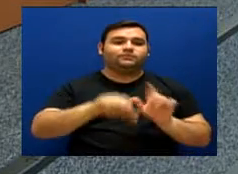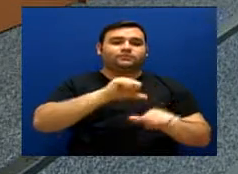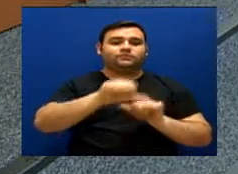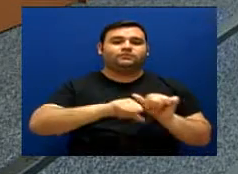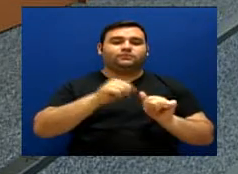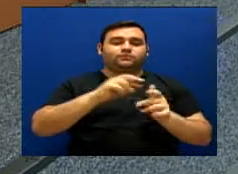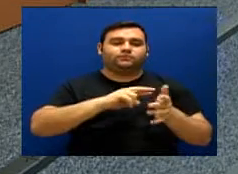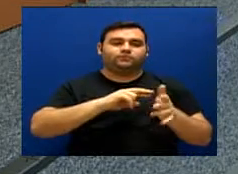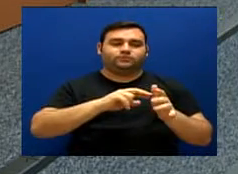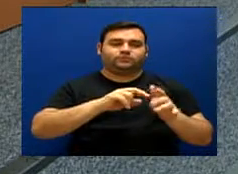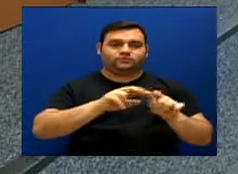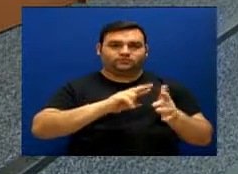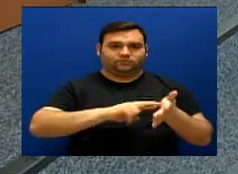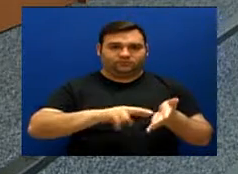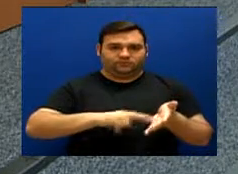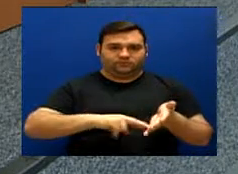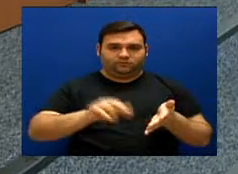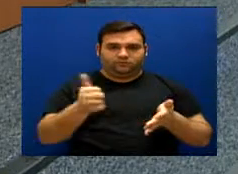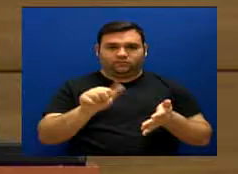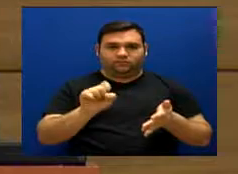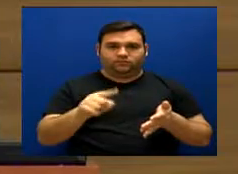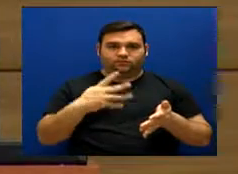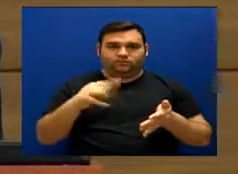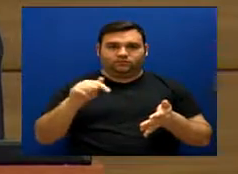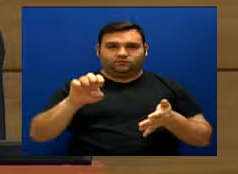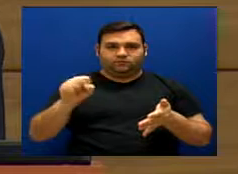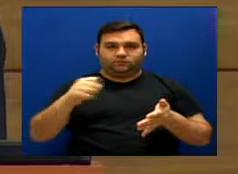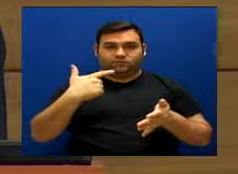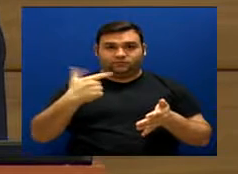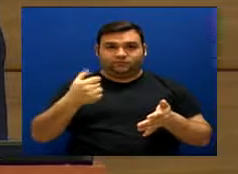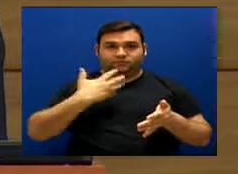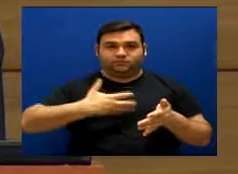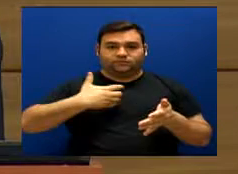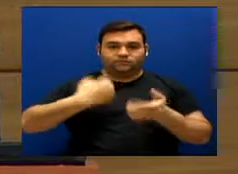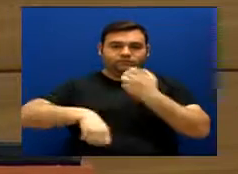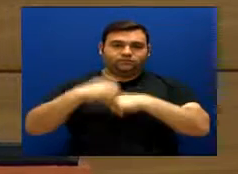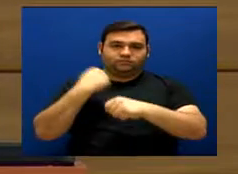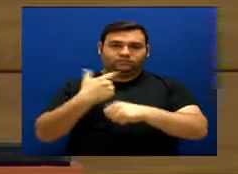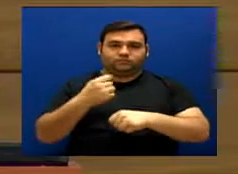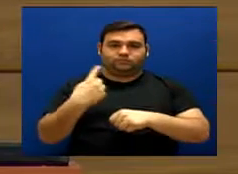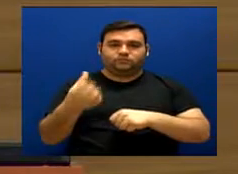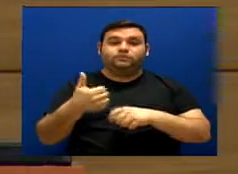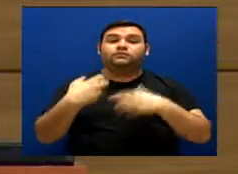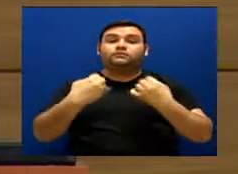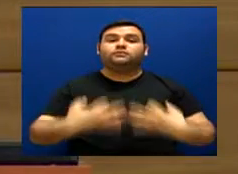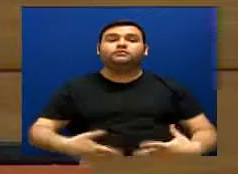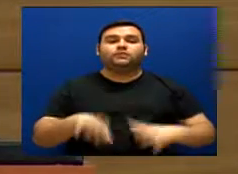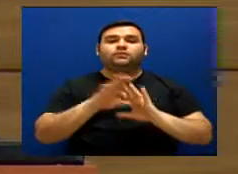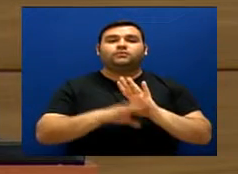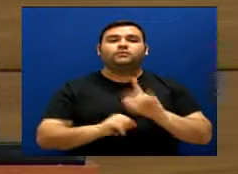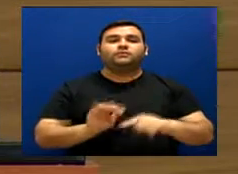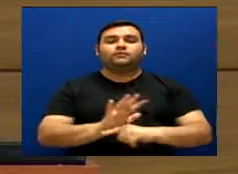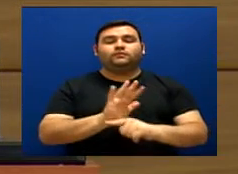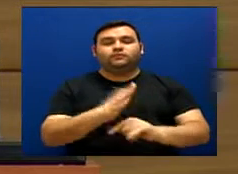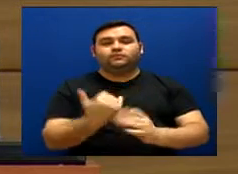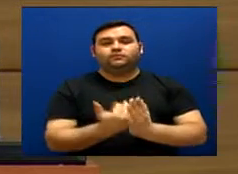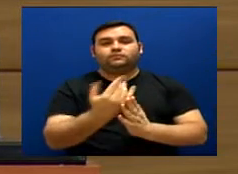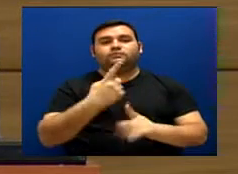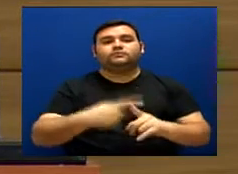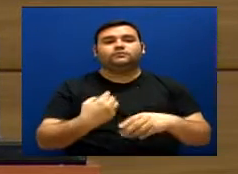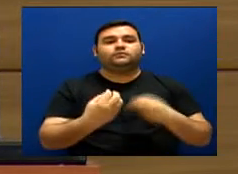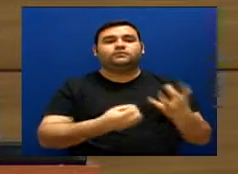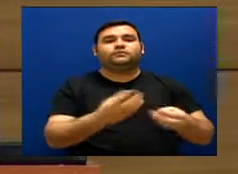altera a redação 11.478, de 20 de dezembro de 2016, que dispõe sobre o programa suplementar